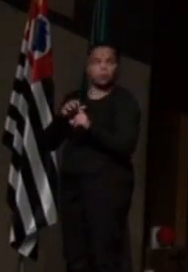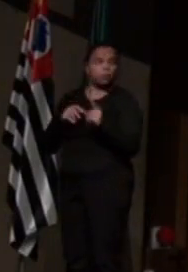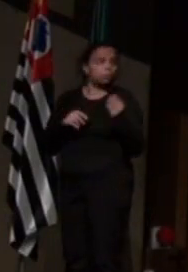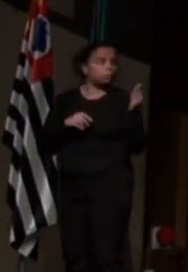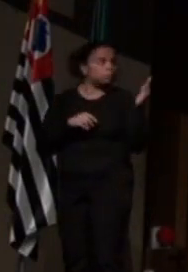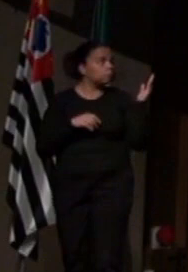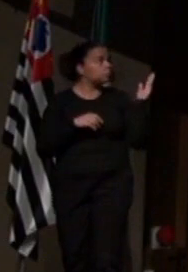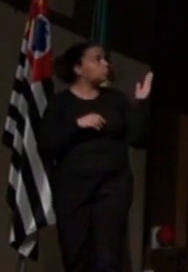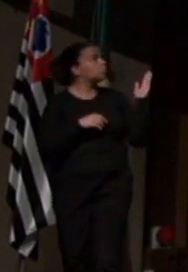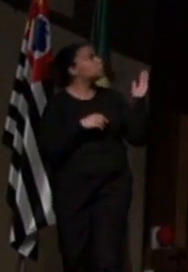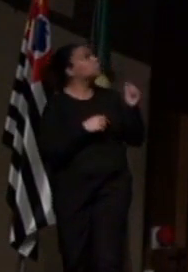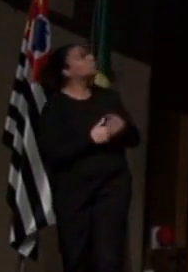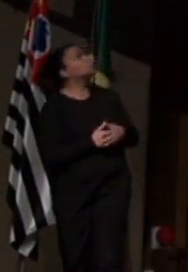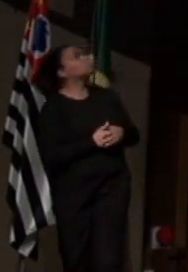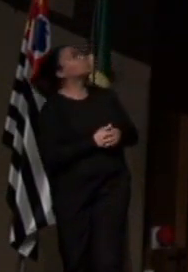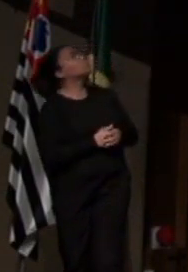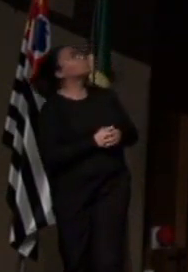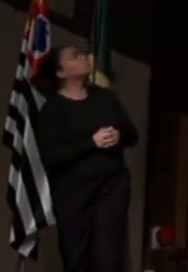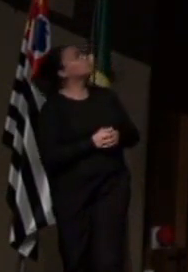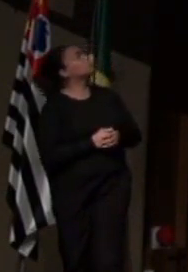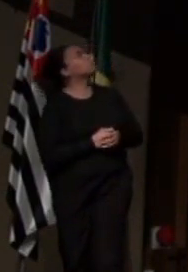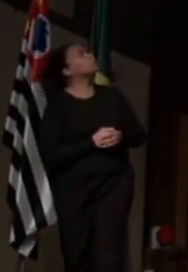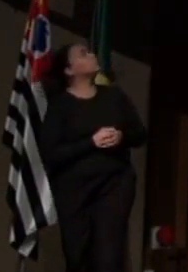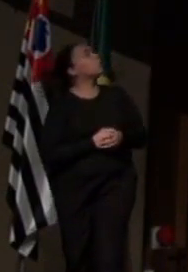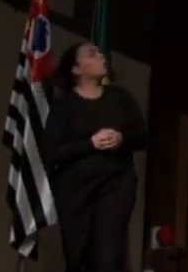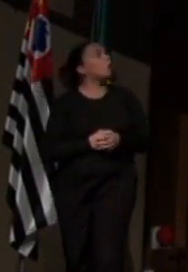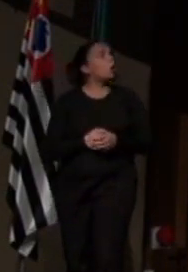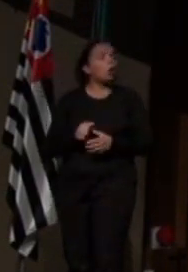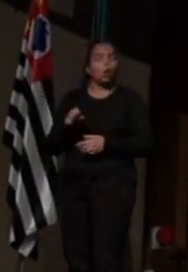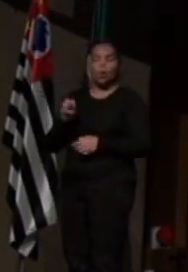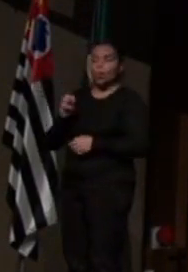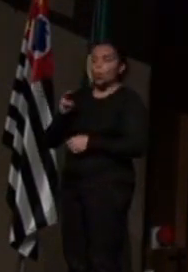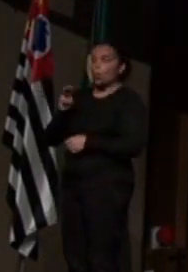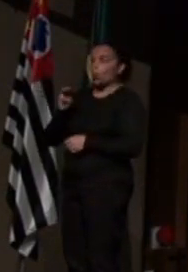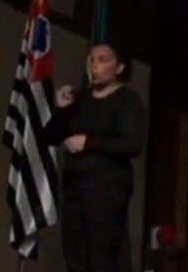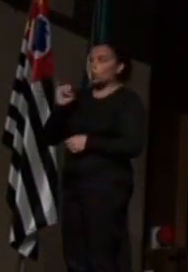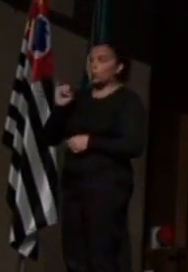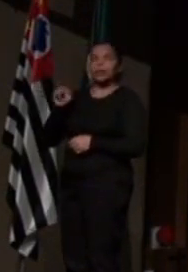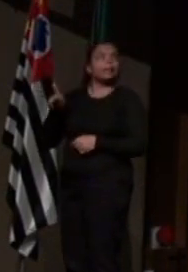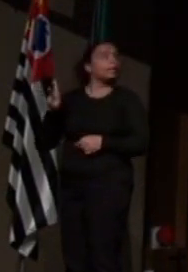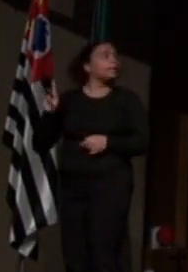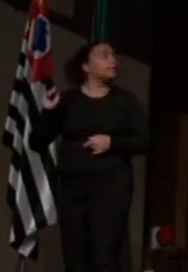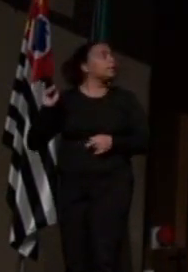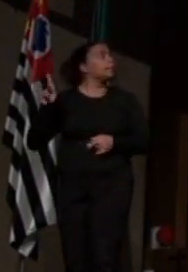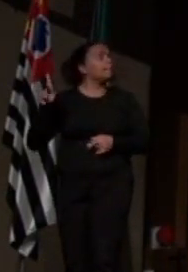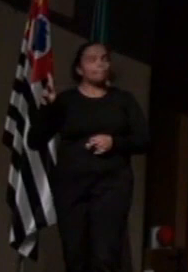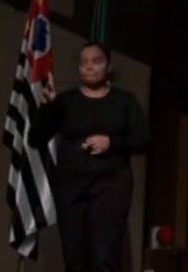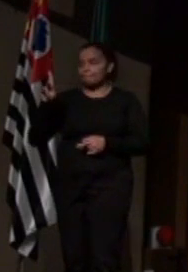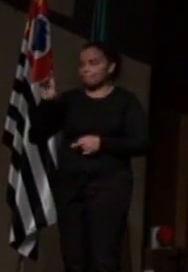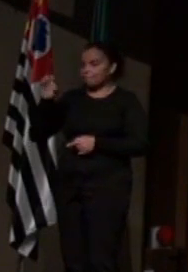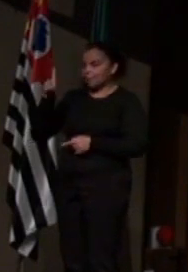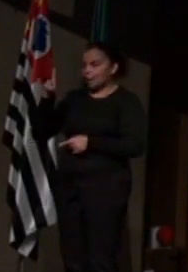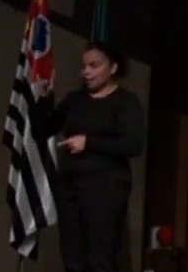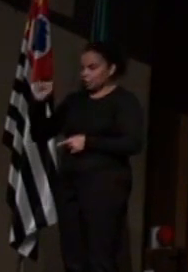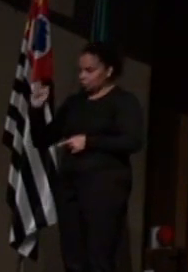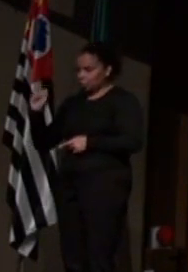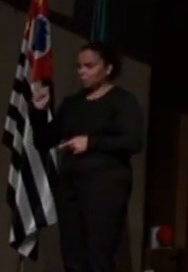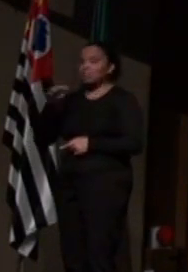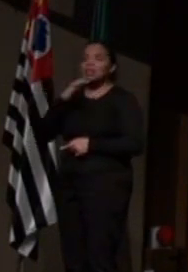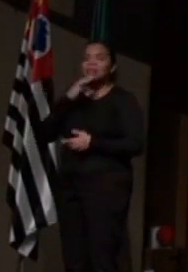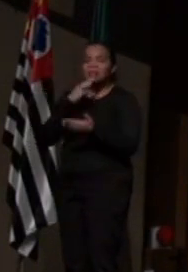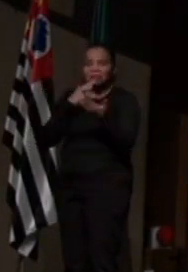bastante impactante, que chama a Wikipédia. Primeira pergunta aqui, quem conhece aqui a Wikipédia? Beleza.